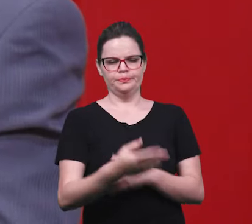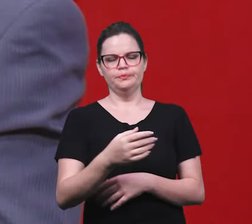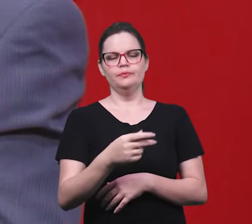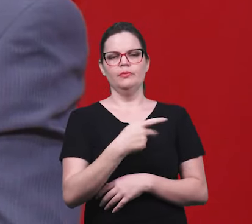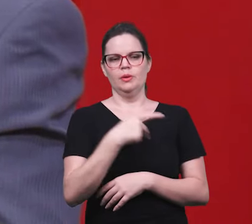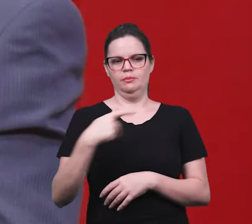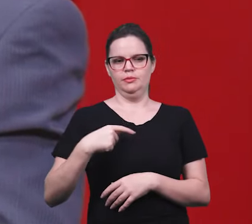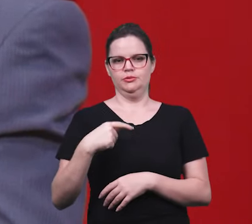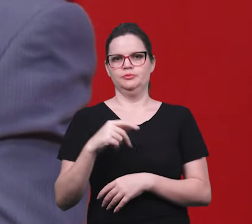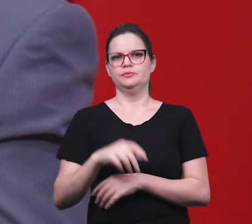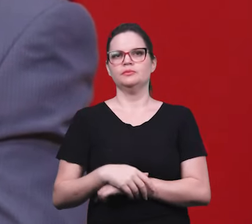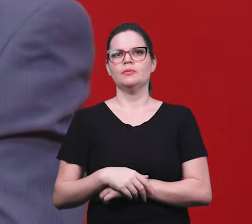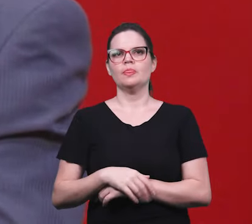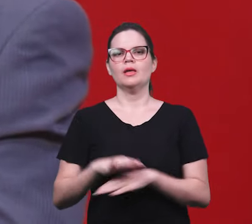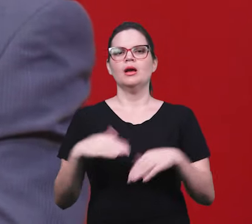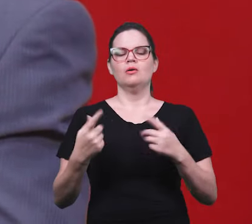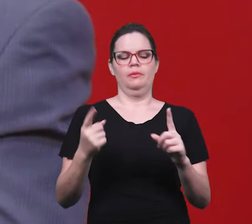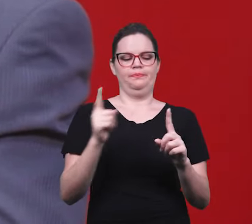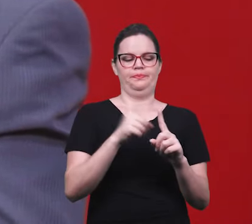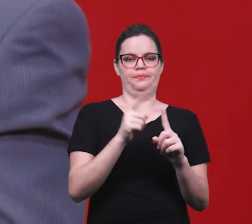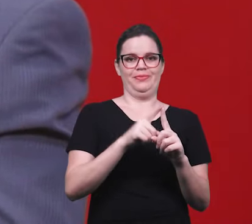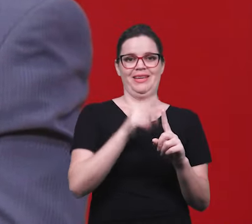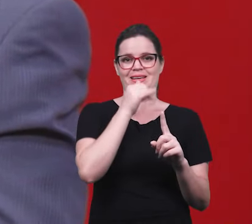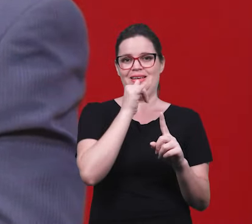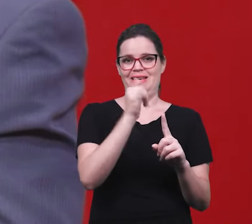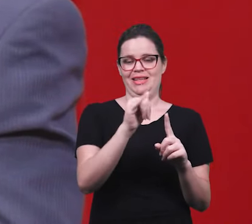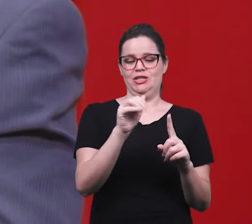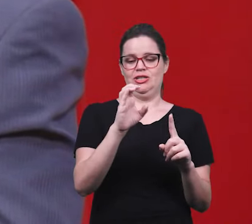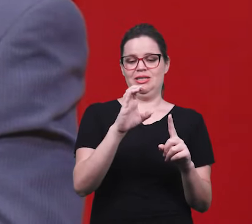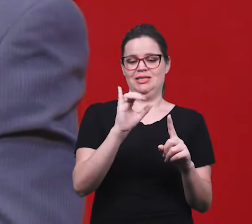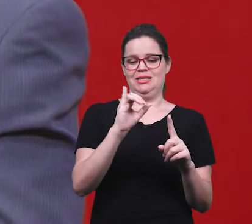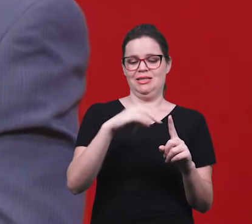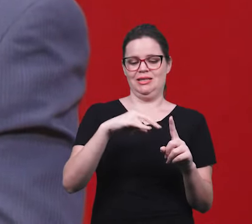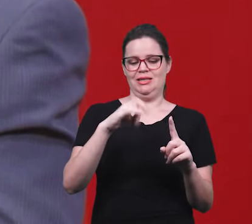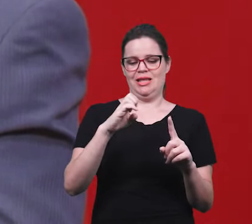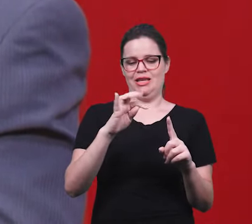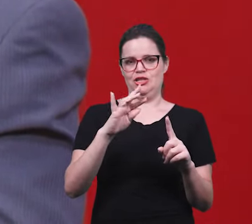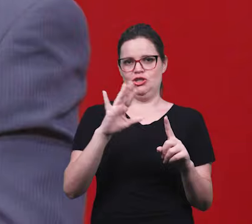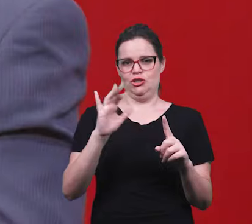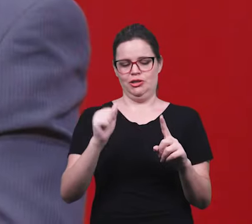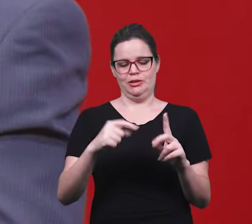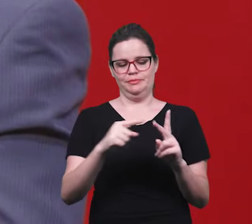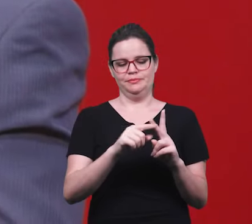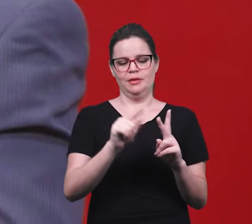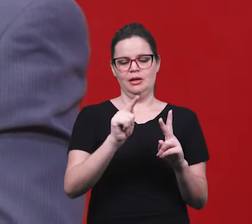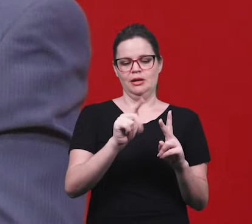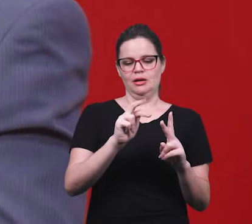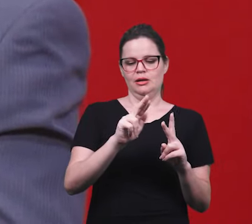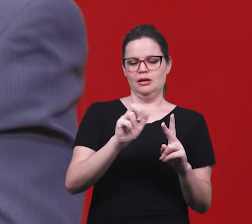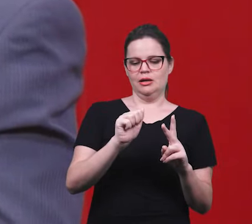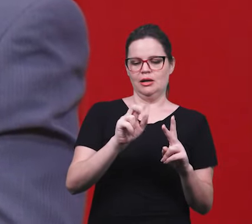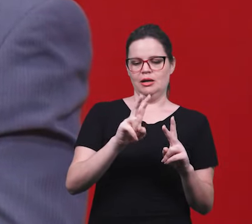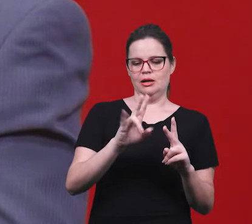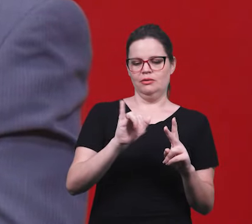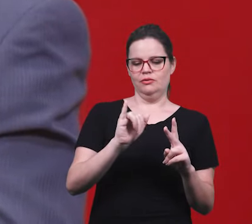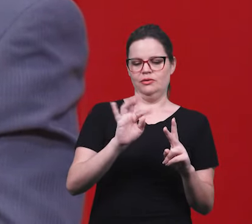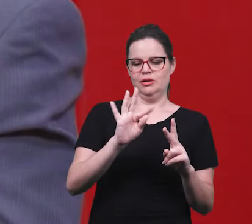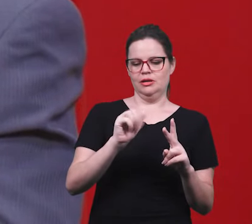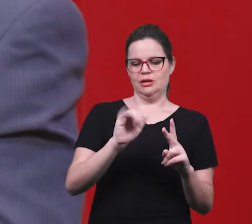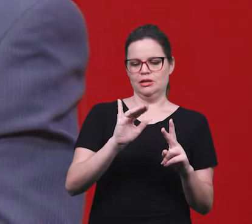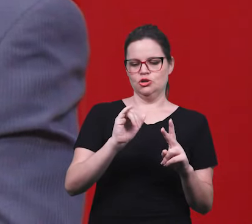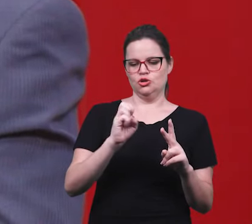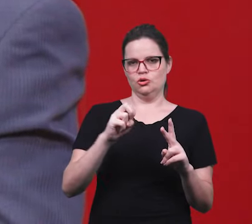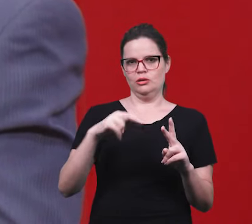entre a energia cinética, energia gravitacional, ela vai provocar essa